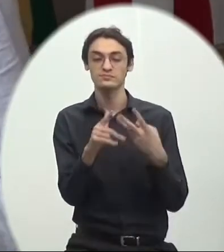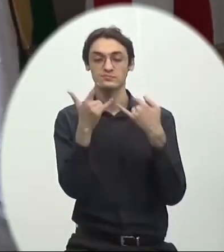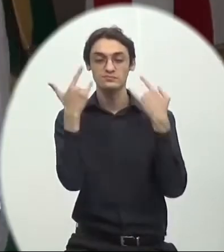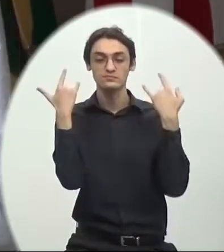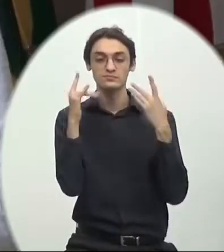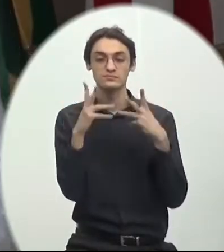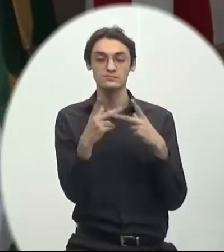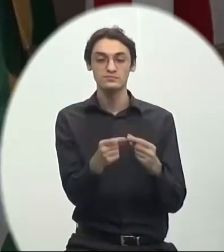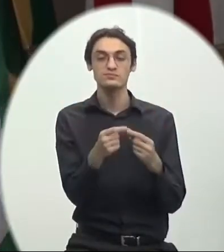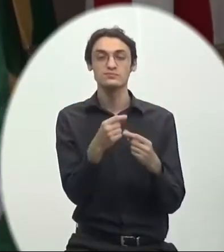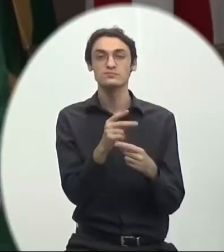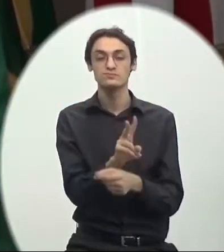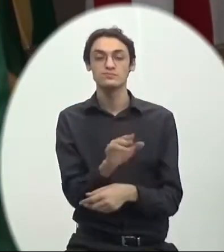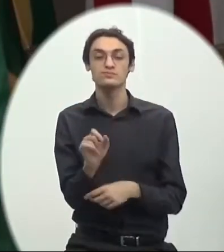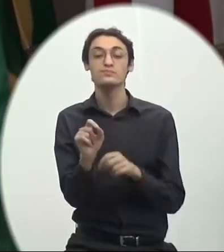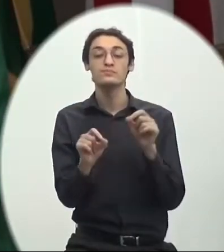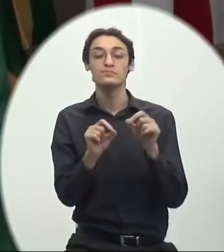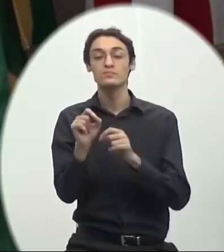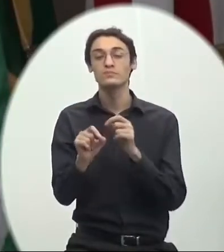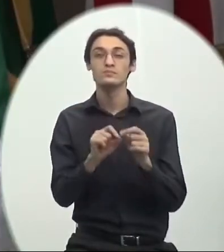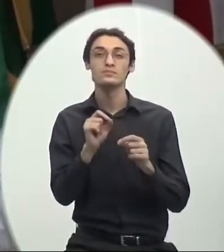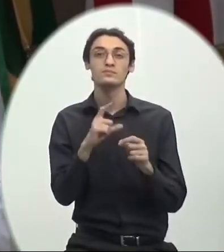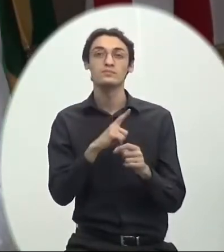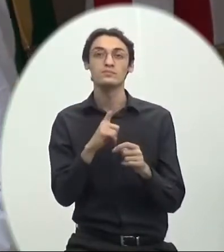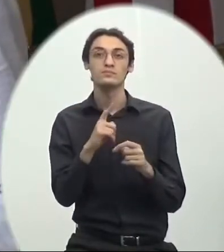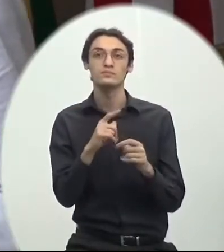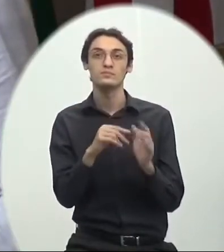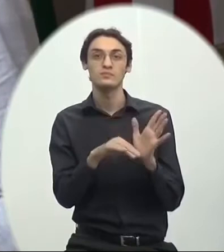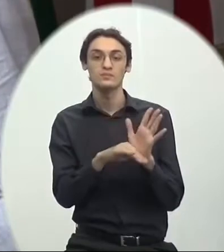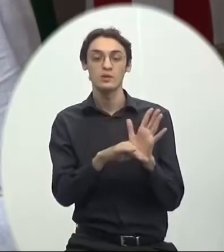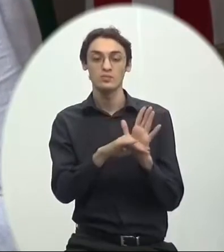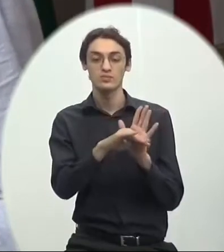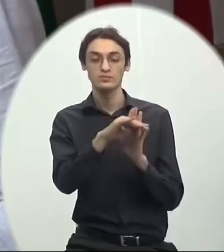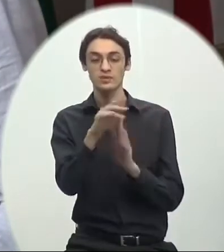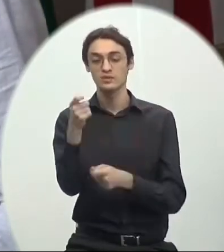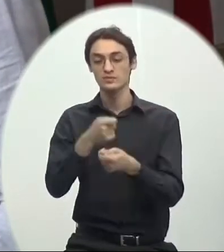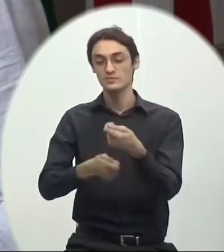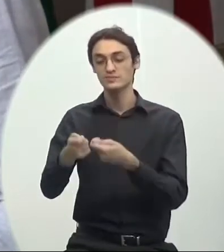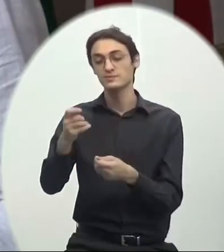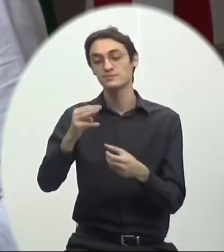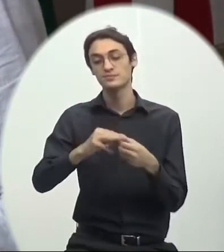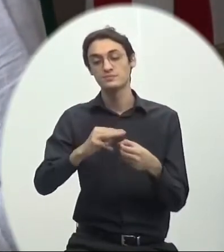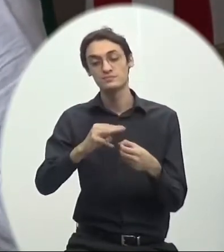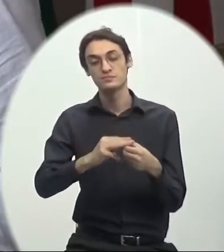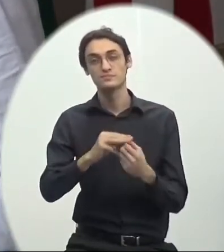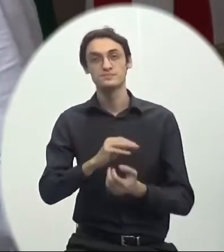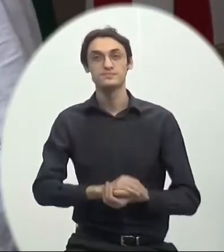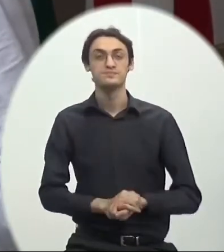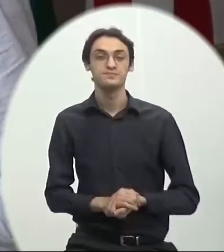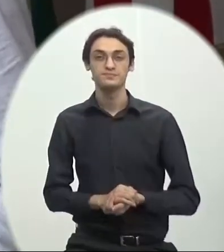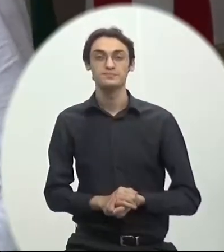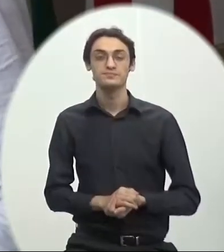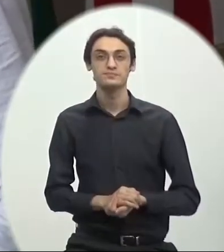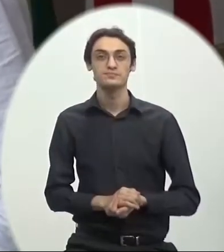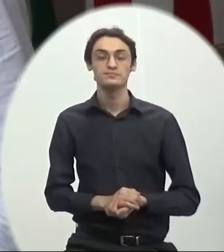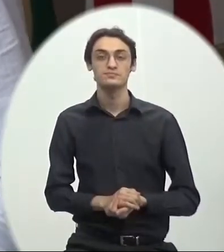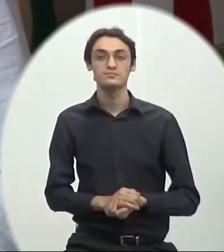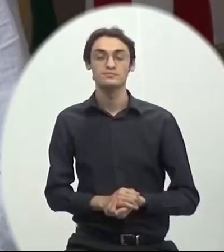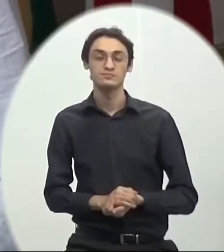tudo isso vai dar vai alavancar a economia do município, né? E graças a Deus